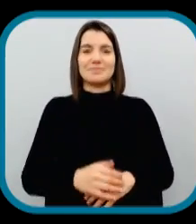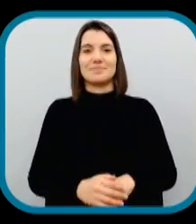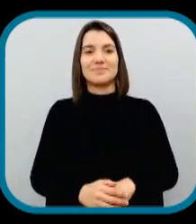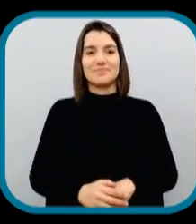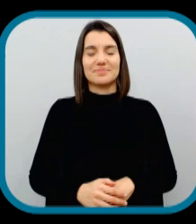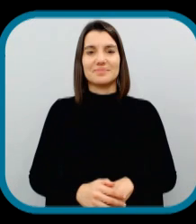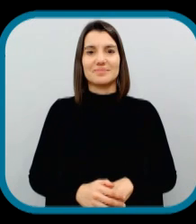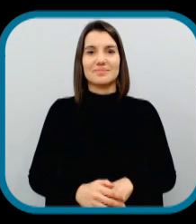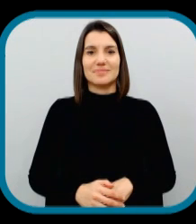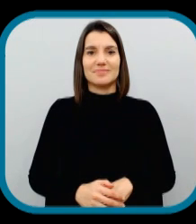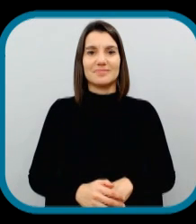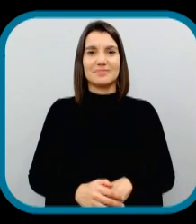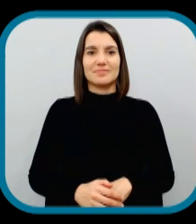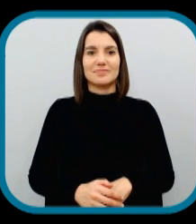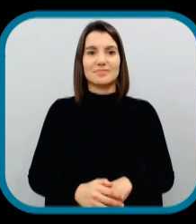maneira.